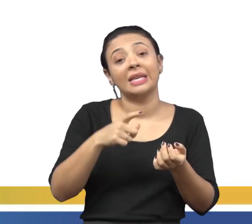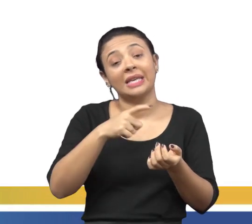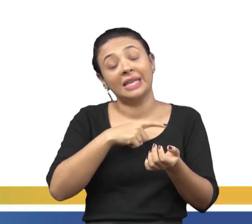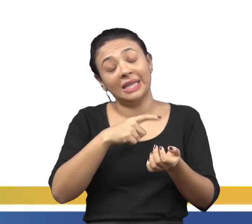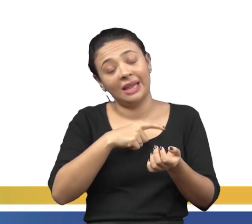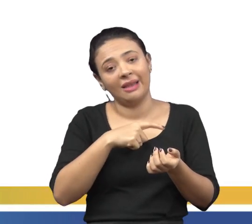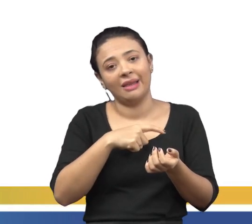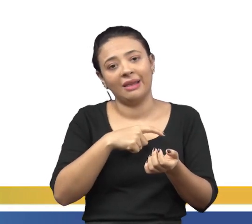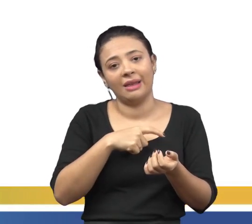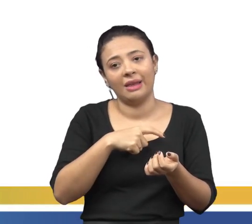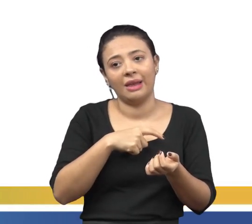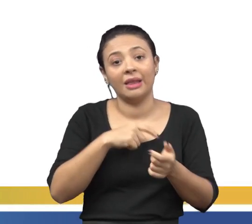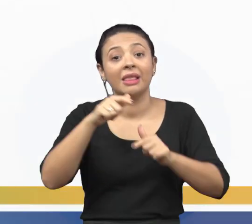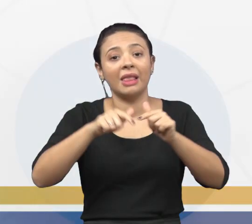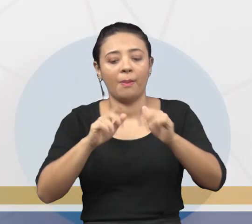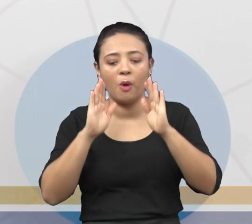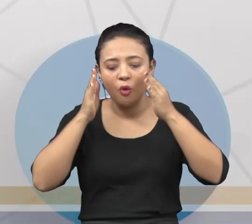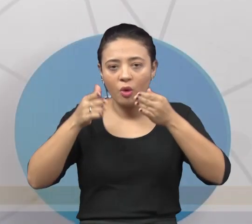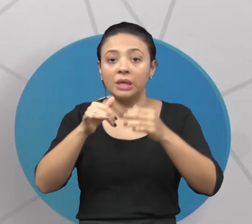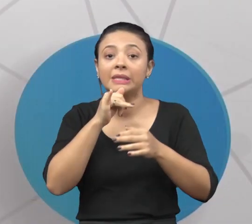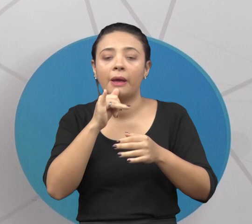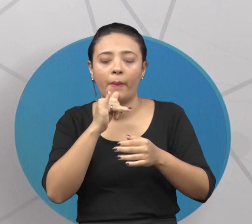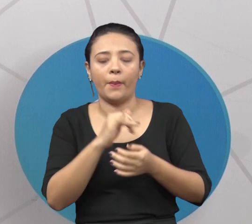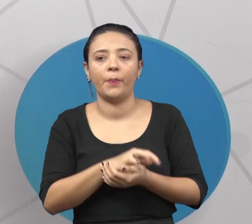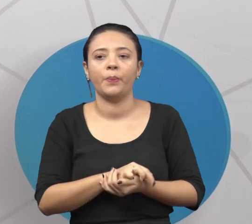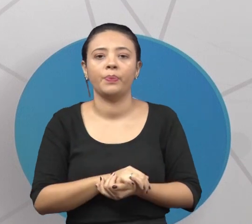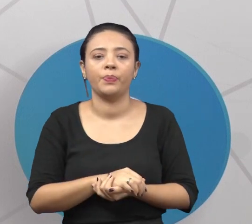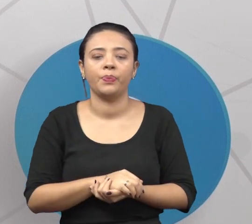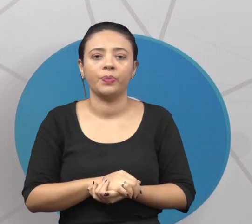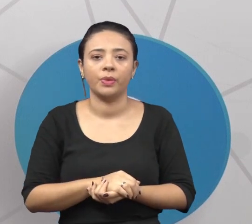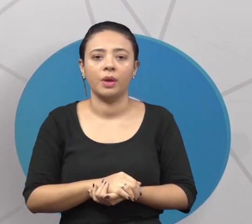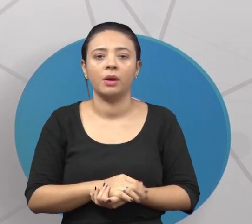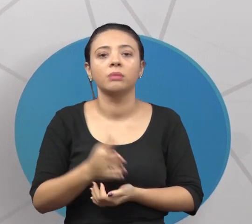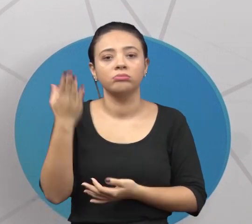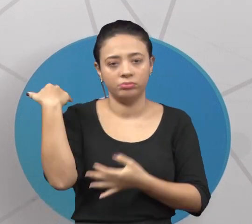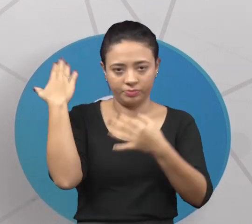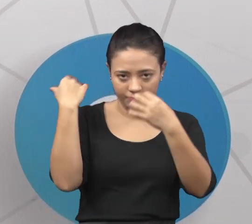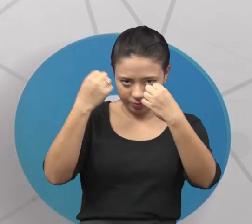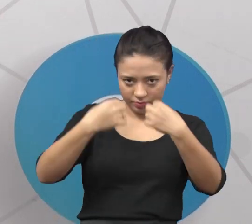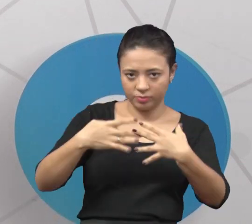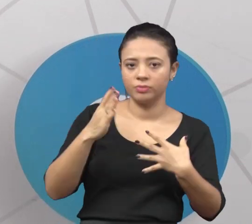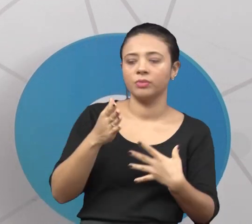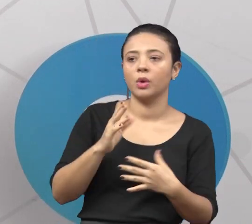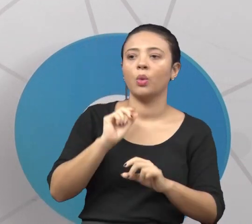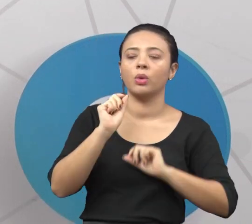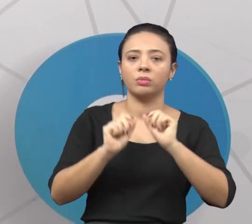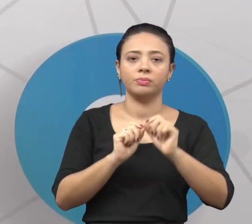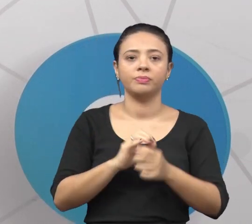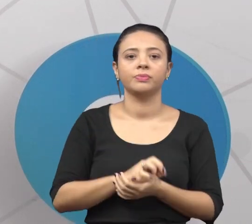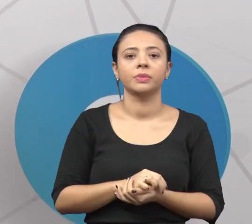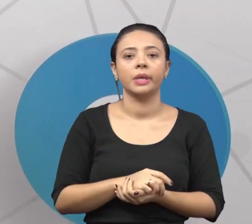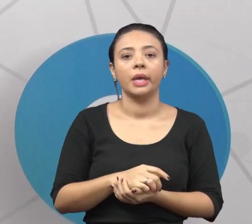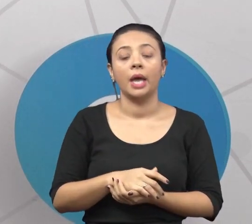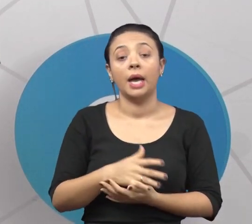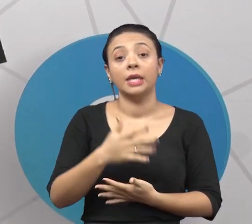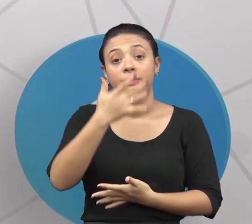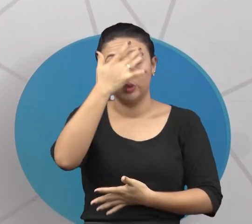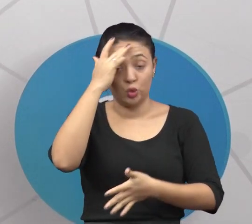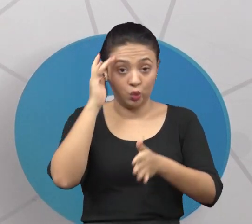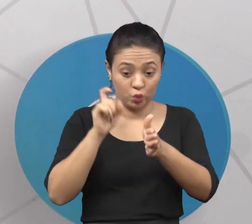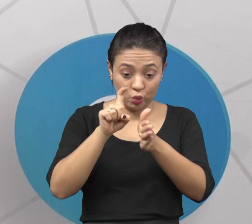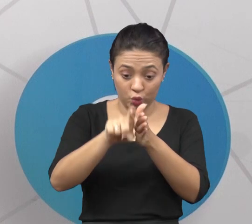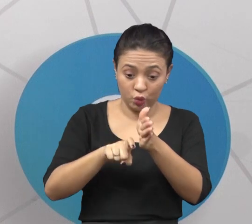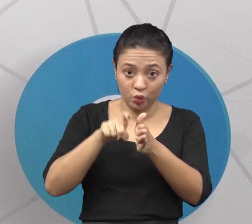A estrutura fundiária concentradora, como eu tinha falado para vocês, tá? Está na mão de poucos no Brasil. Então,